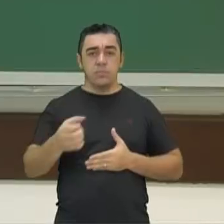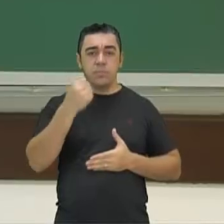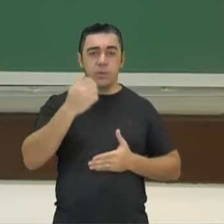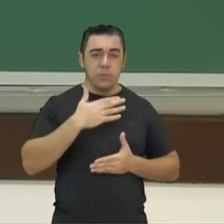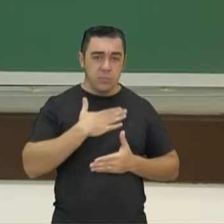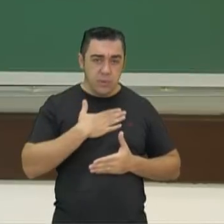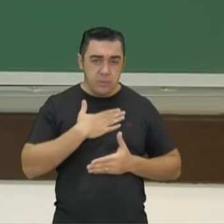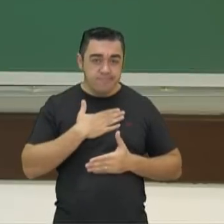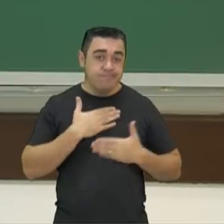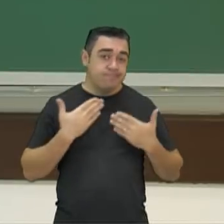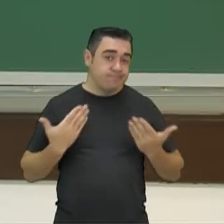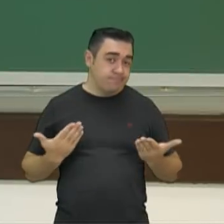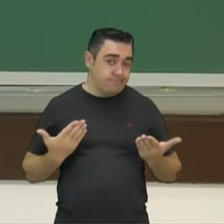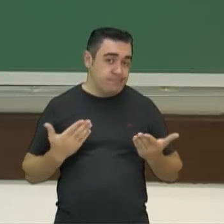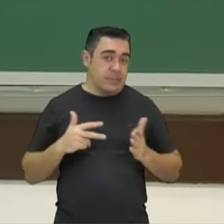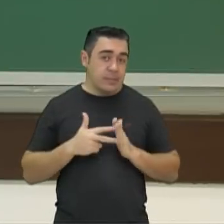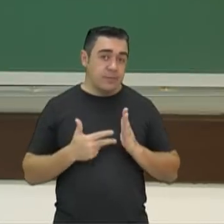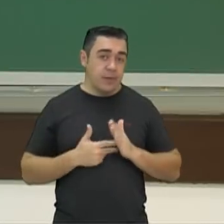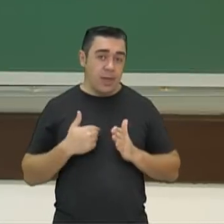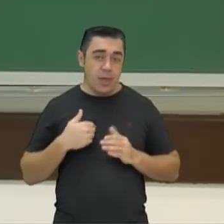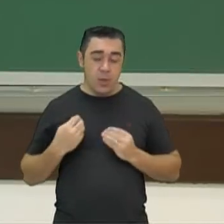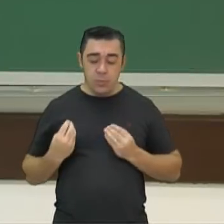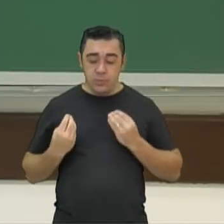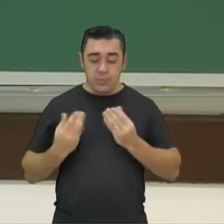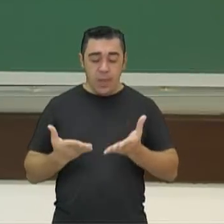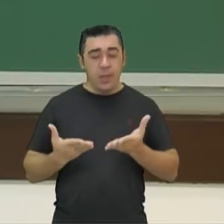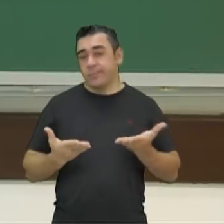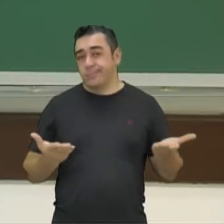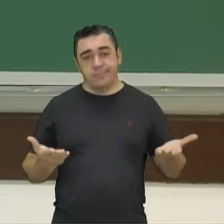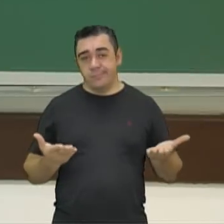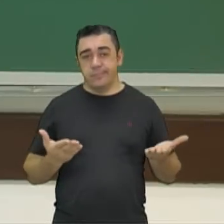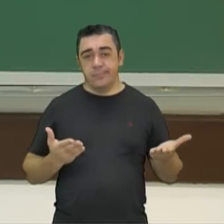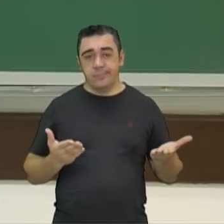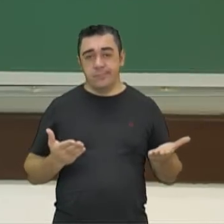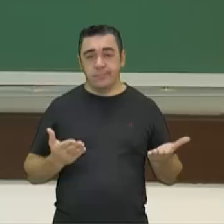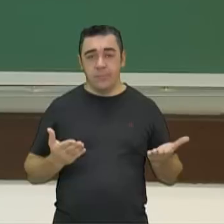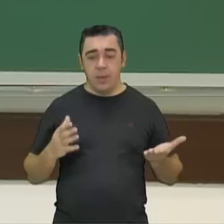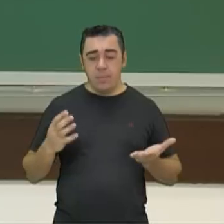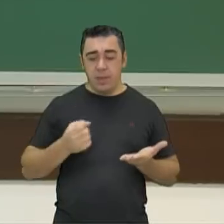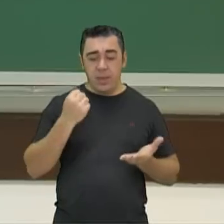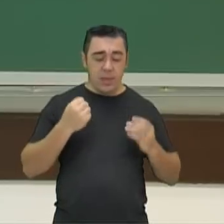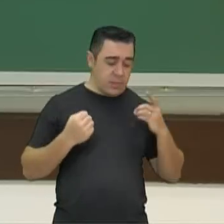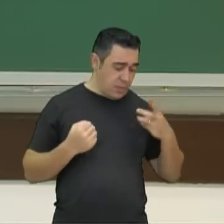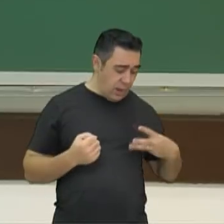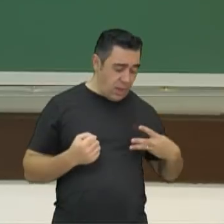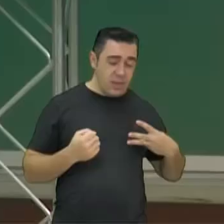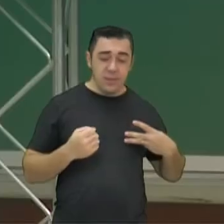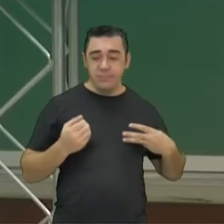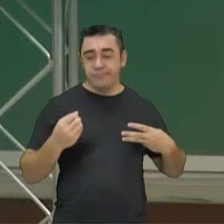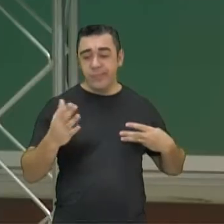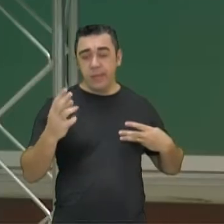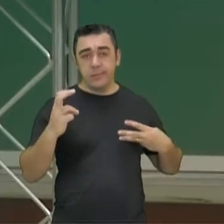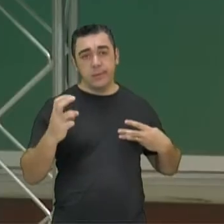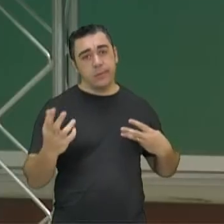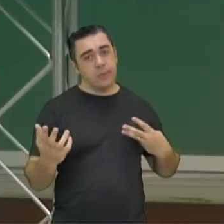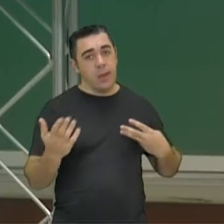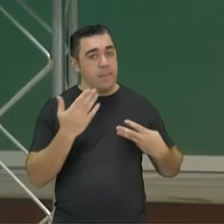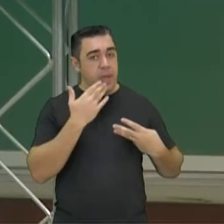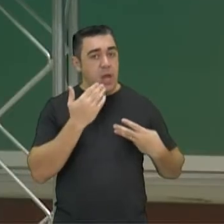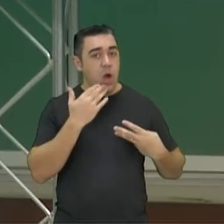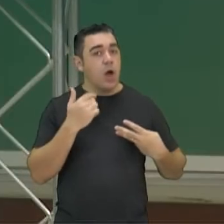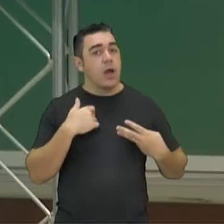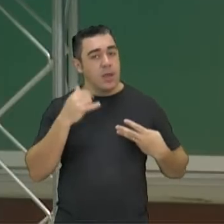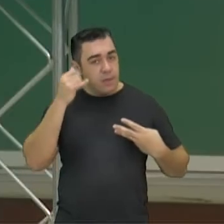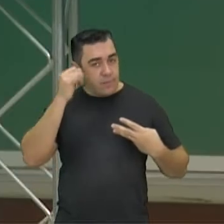torre. Então, o que eu fiz? Eu sacrifiquei a minha torre, que vale 5 pontos, para ganhar uma peça de 3. Então, às vezes, é melhor eu deixar de